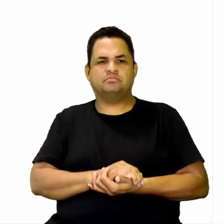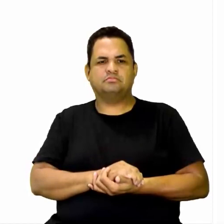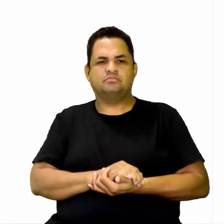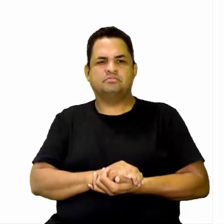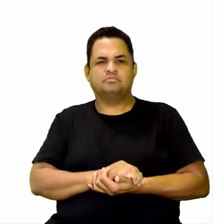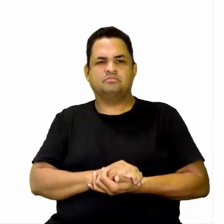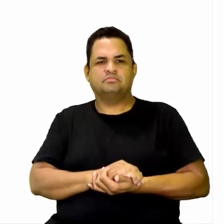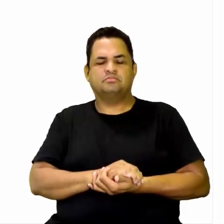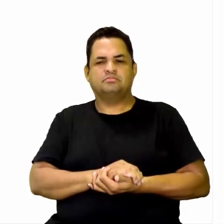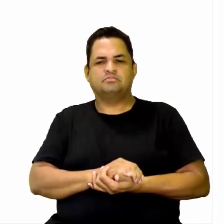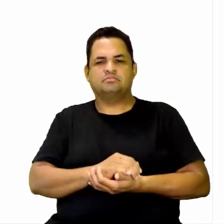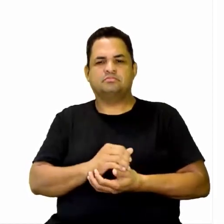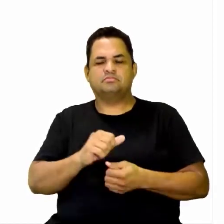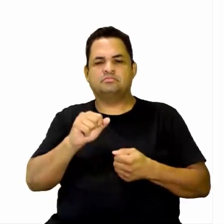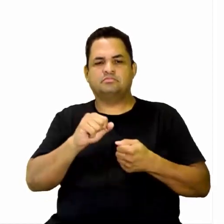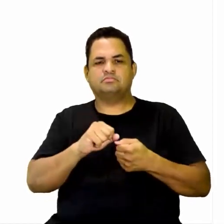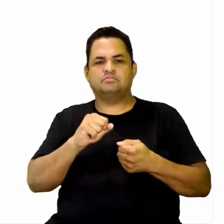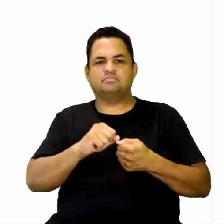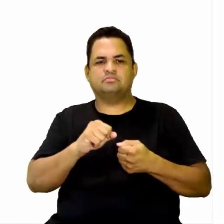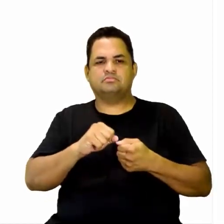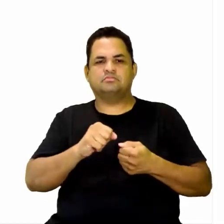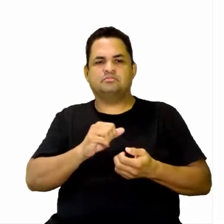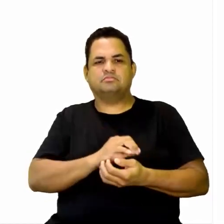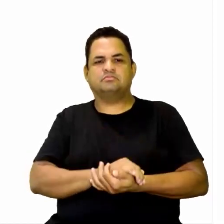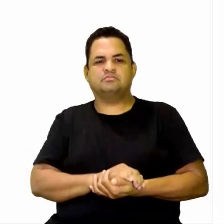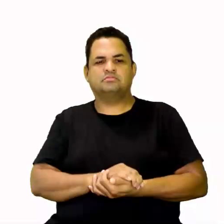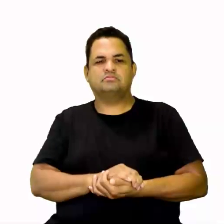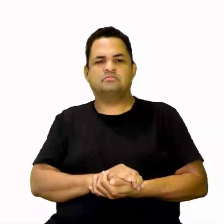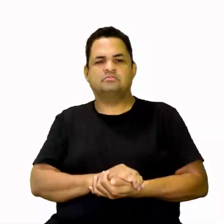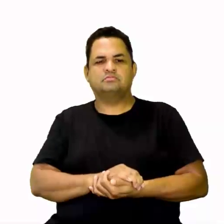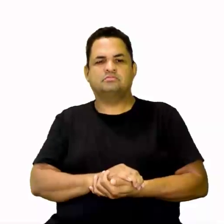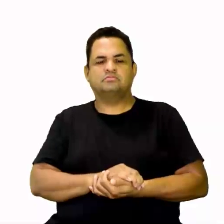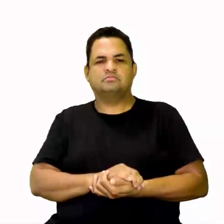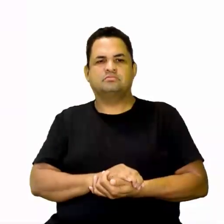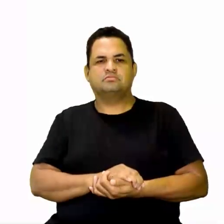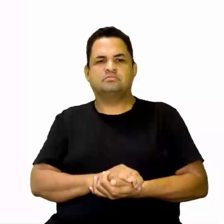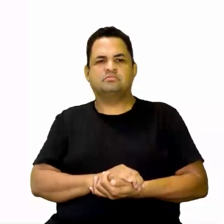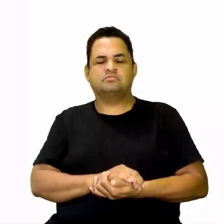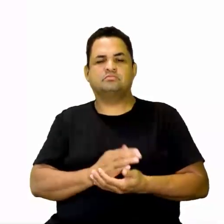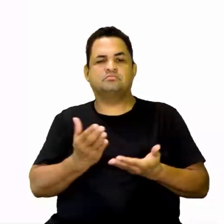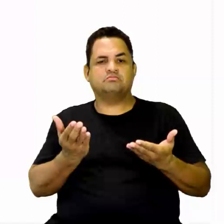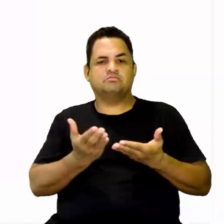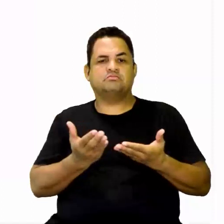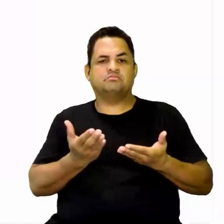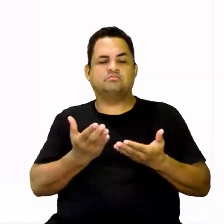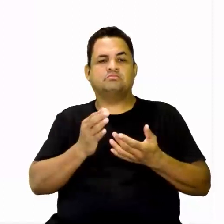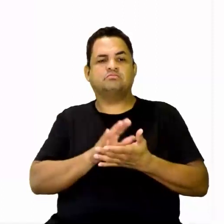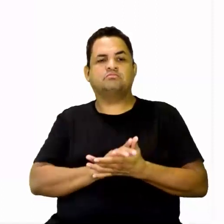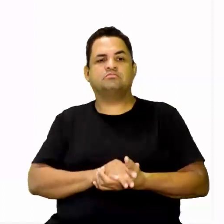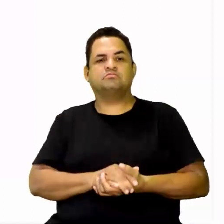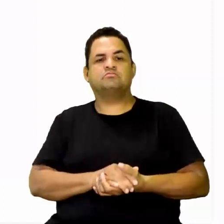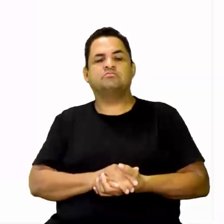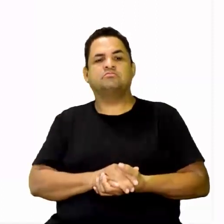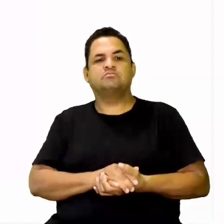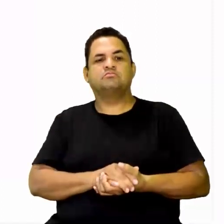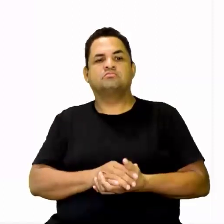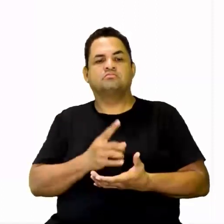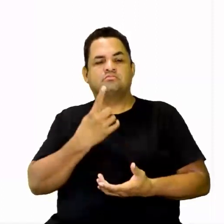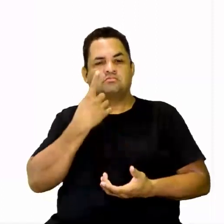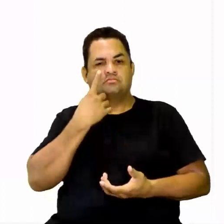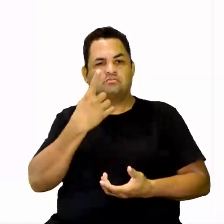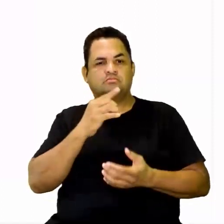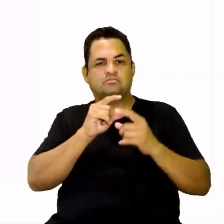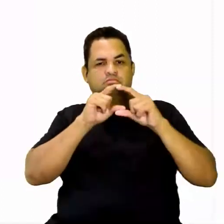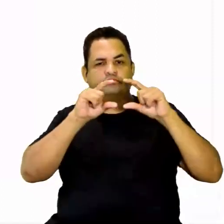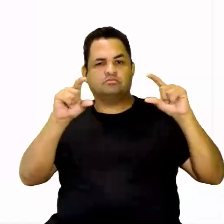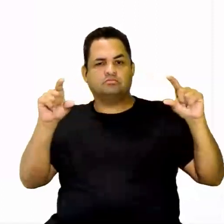aprender fazendo. E no aprender fazendo de hoje, veja só, o enunciado